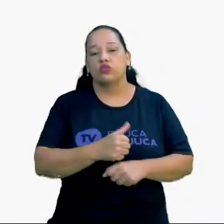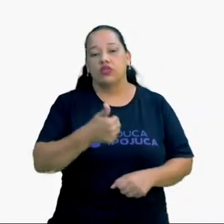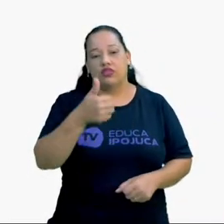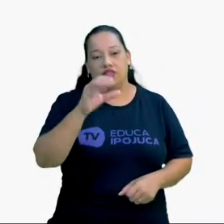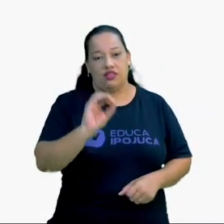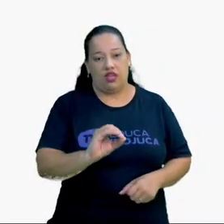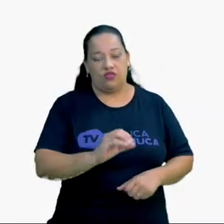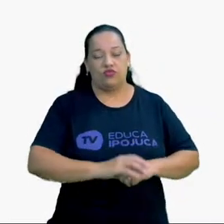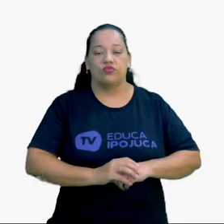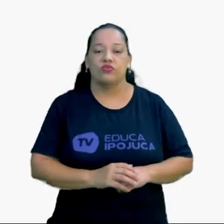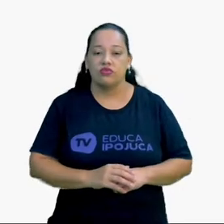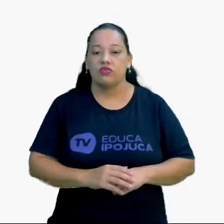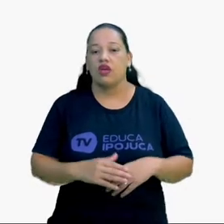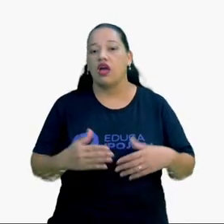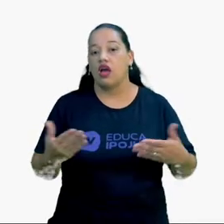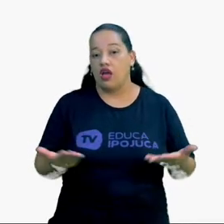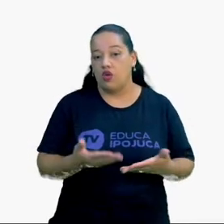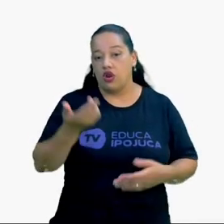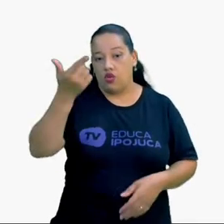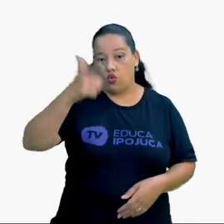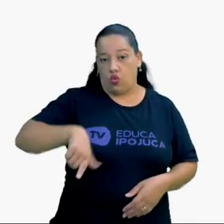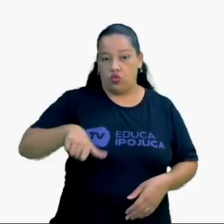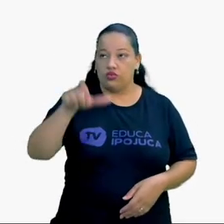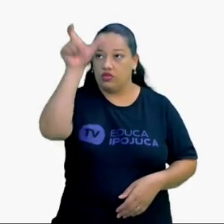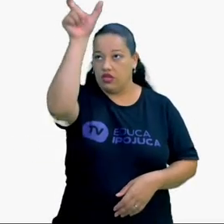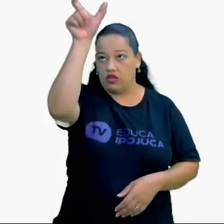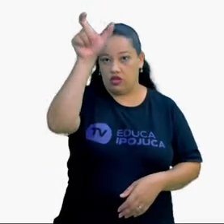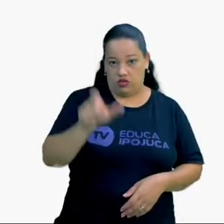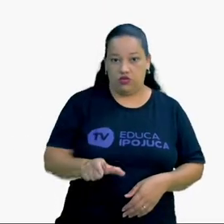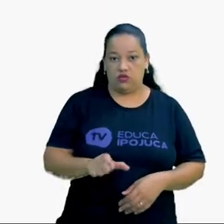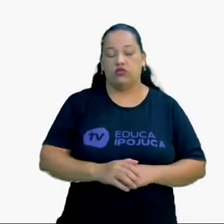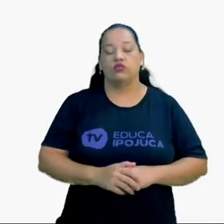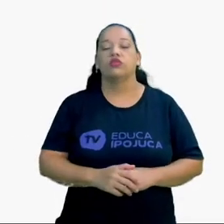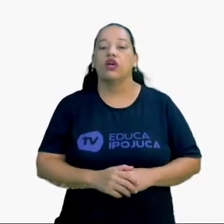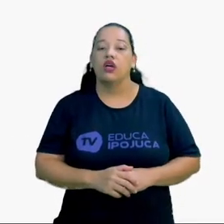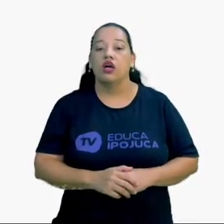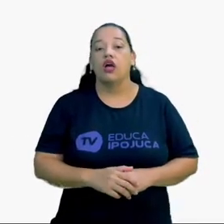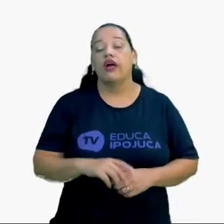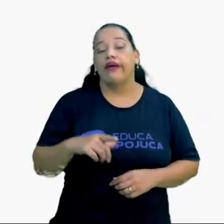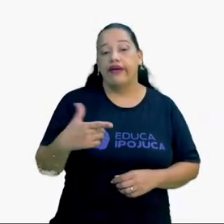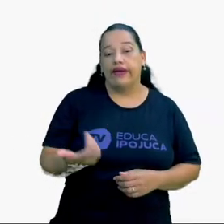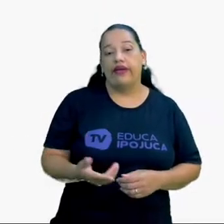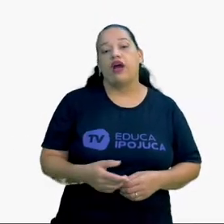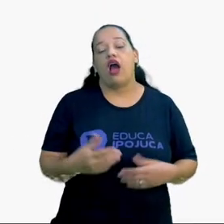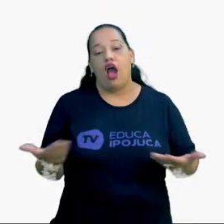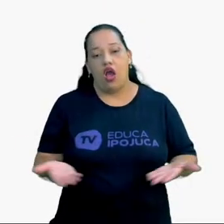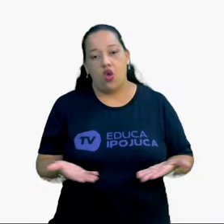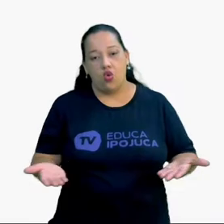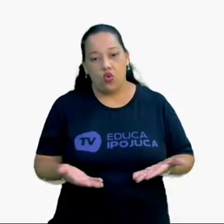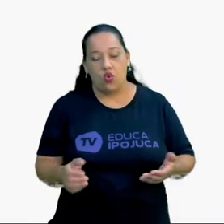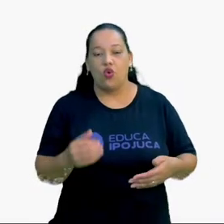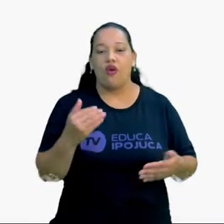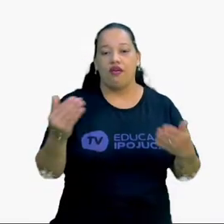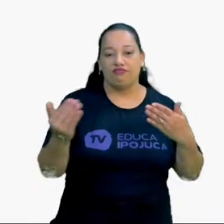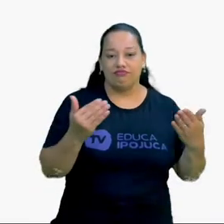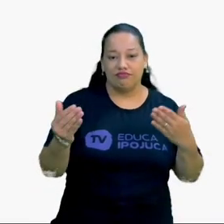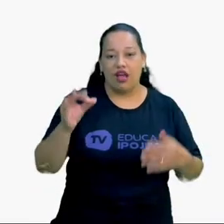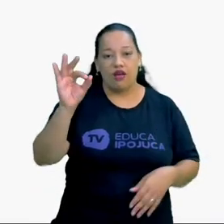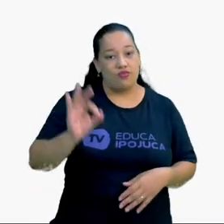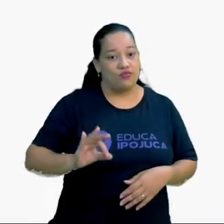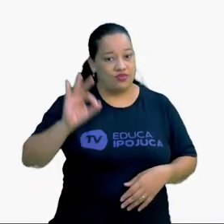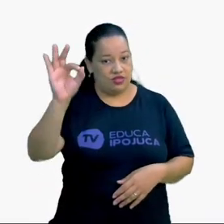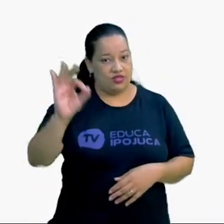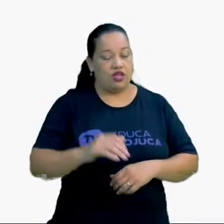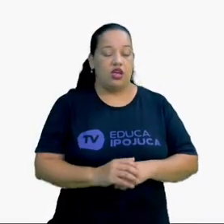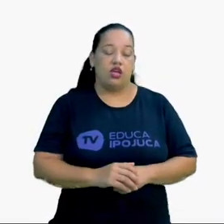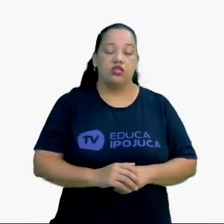10. Agora, alinhado na próxima coluna, a frequência relativa. Então, 1 sobre 10, porque